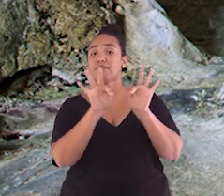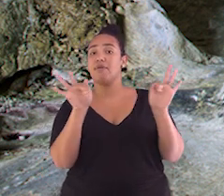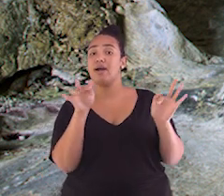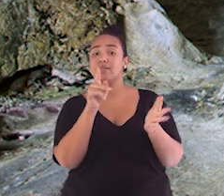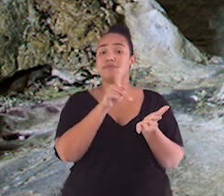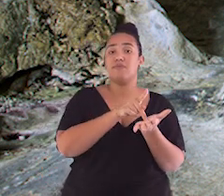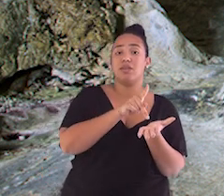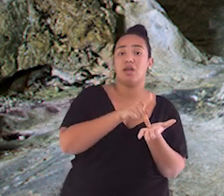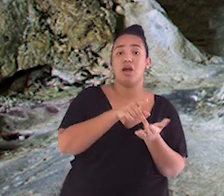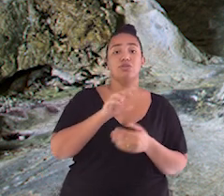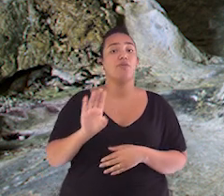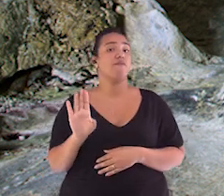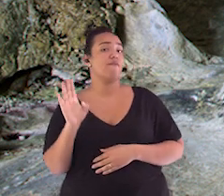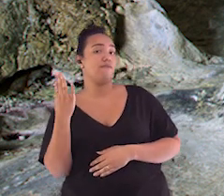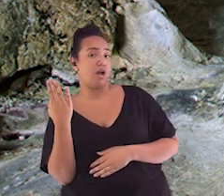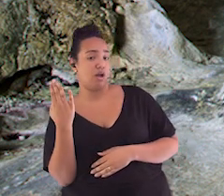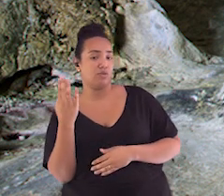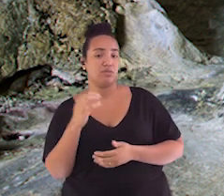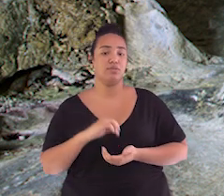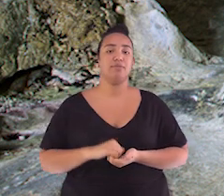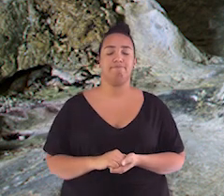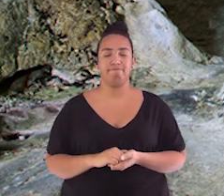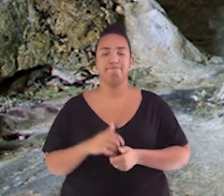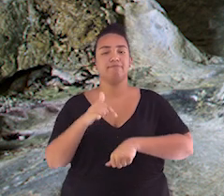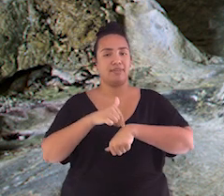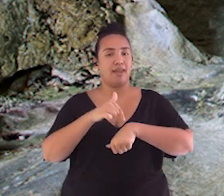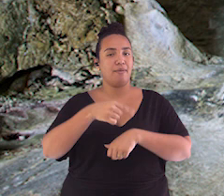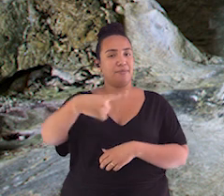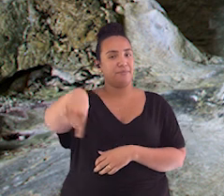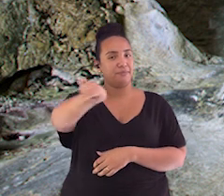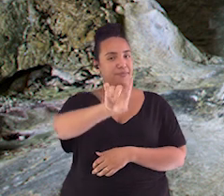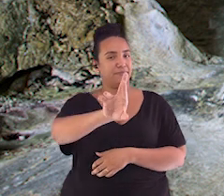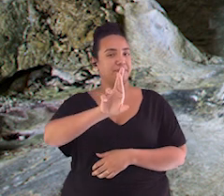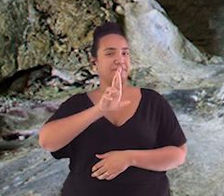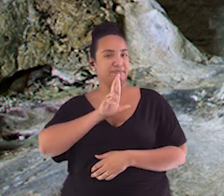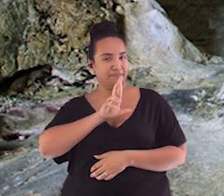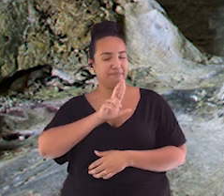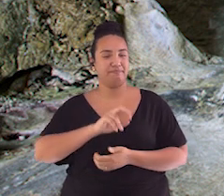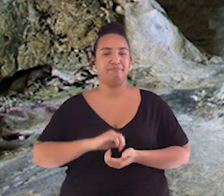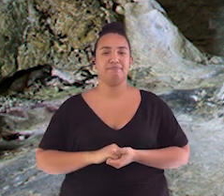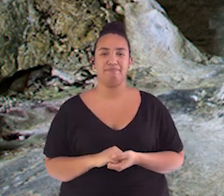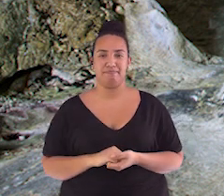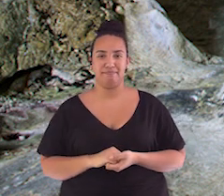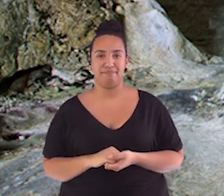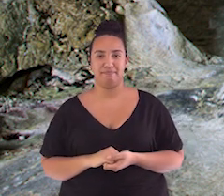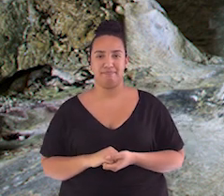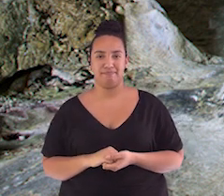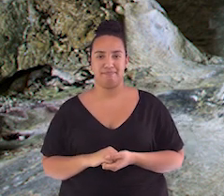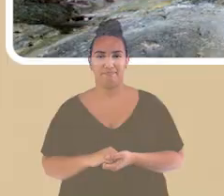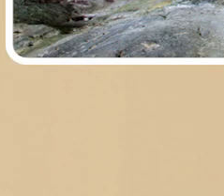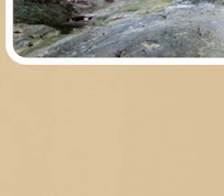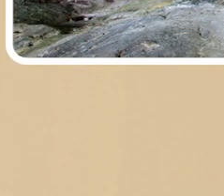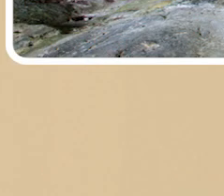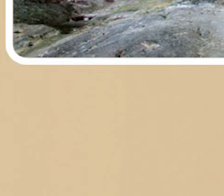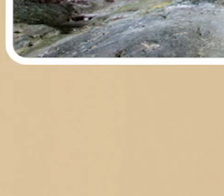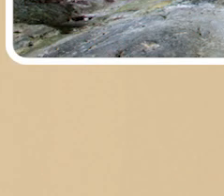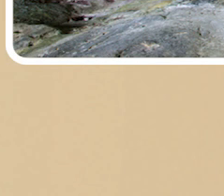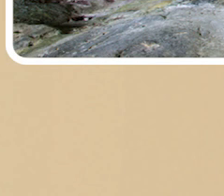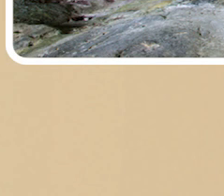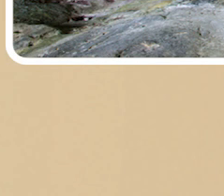ela é verdadeira ou ela é falsa? Eu vou te dar um tempo para você pensar na resposta correta.